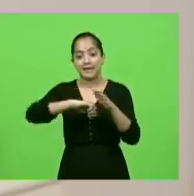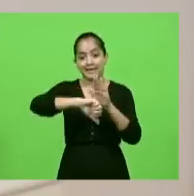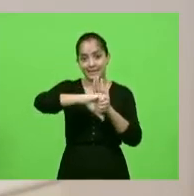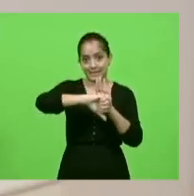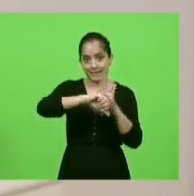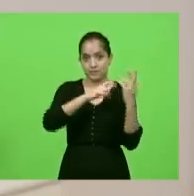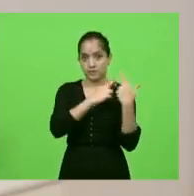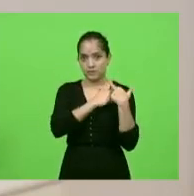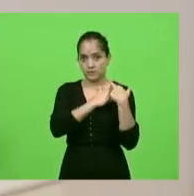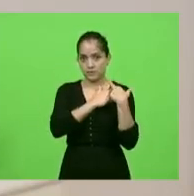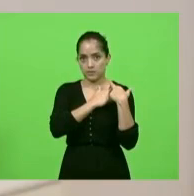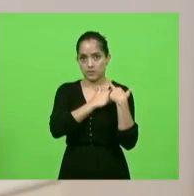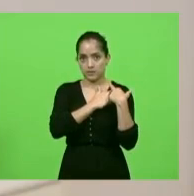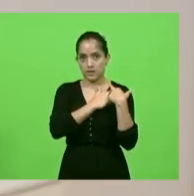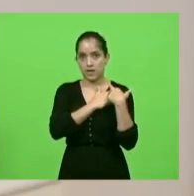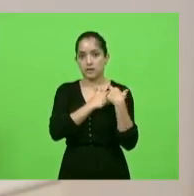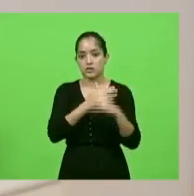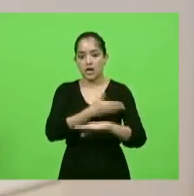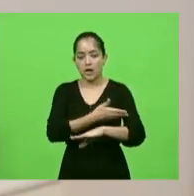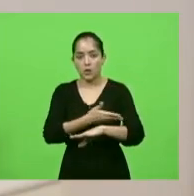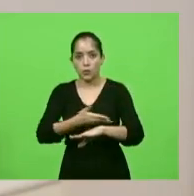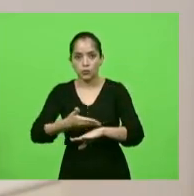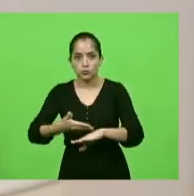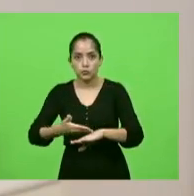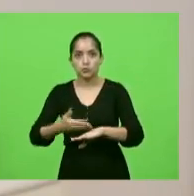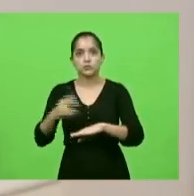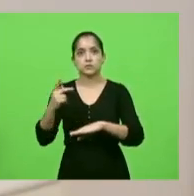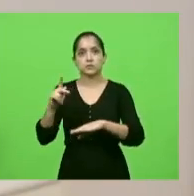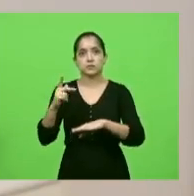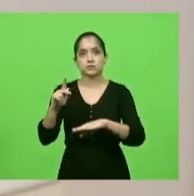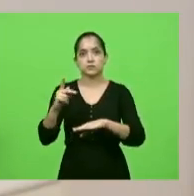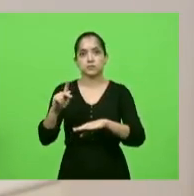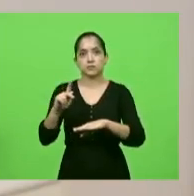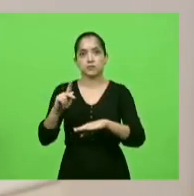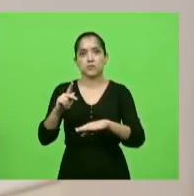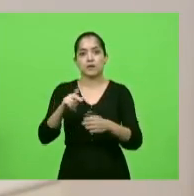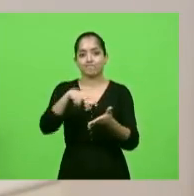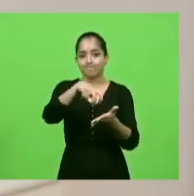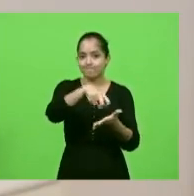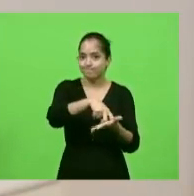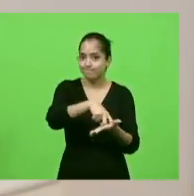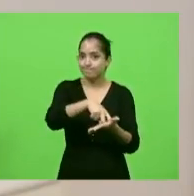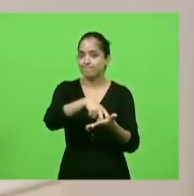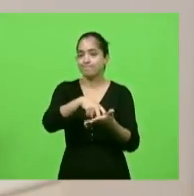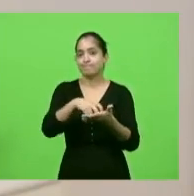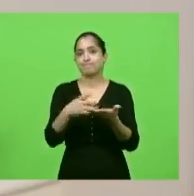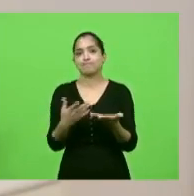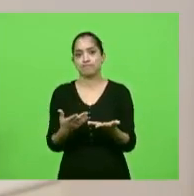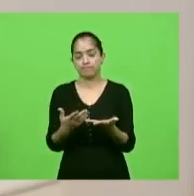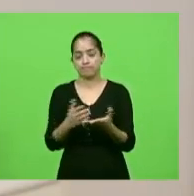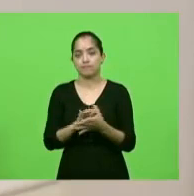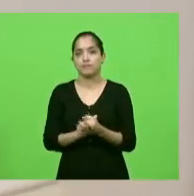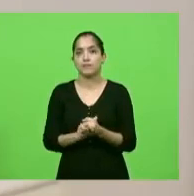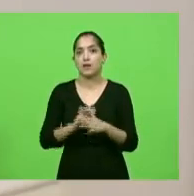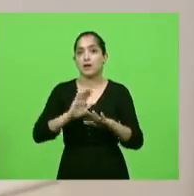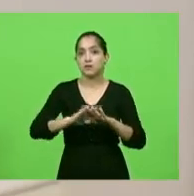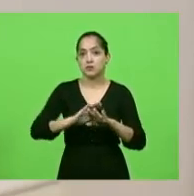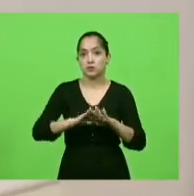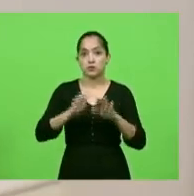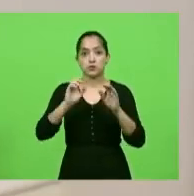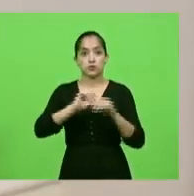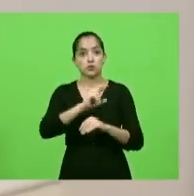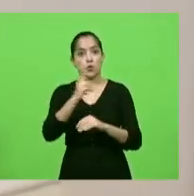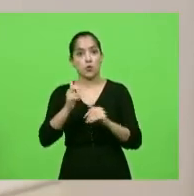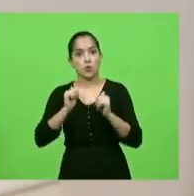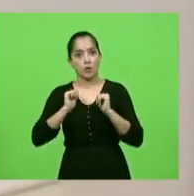responsabilidade, as condutas elencadas não tratam de infração penal propriamente dita. As ações ou omissões que ensejam